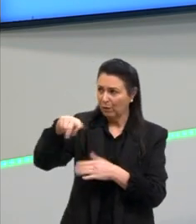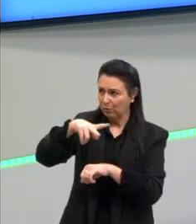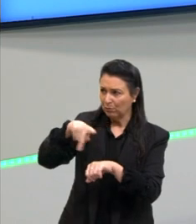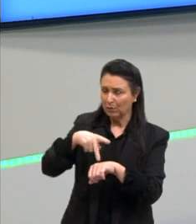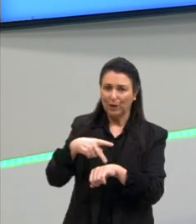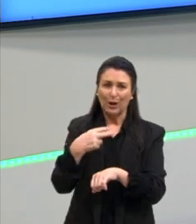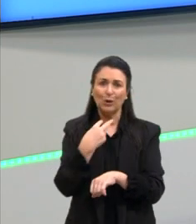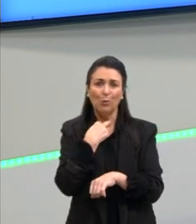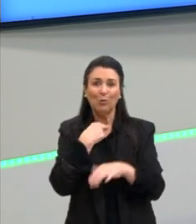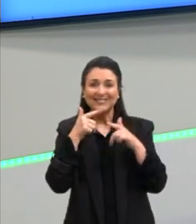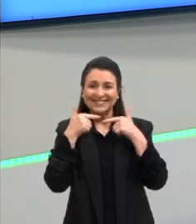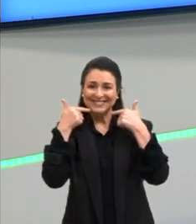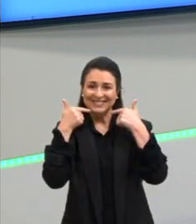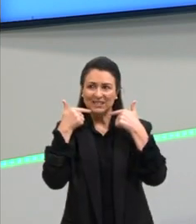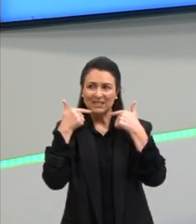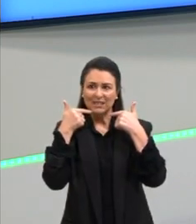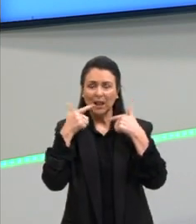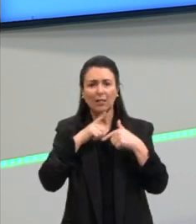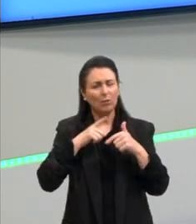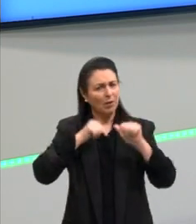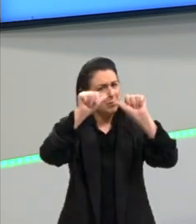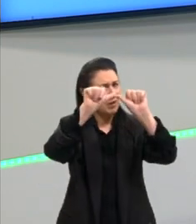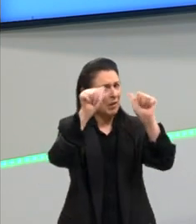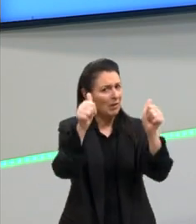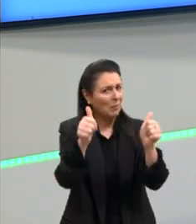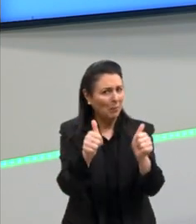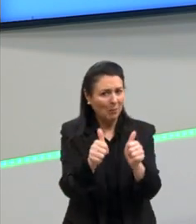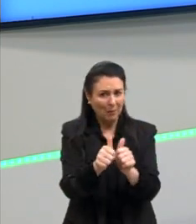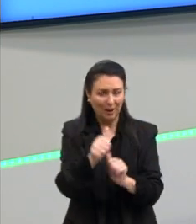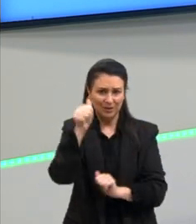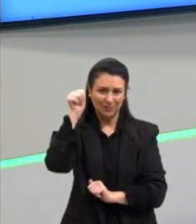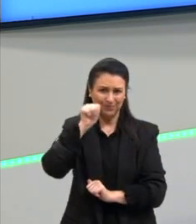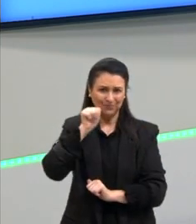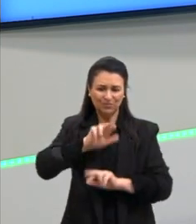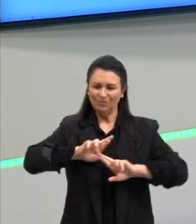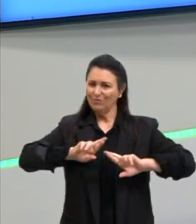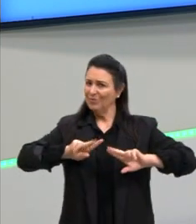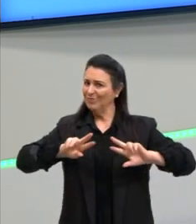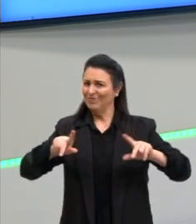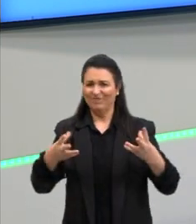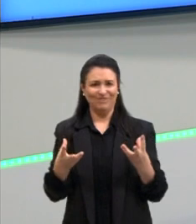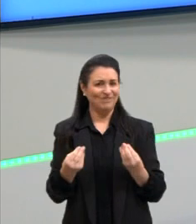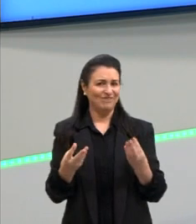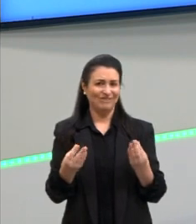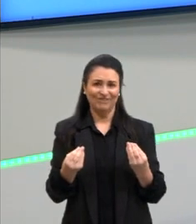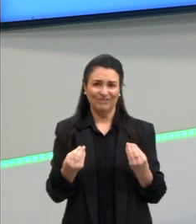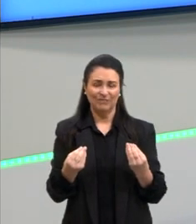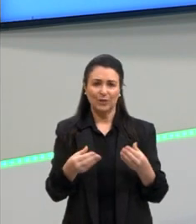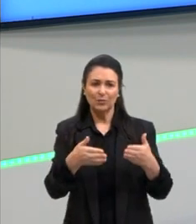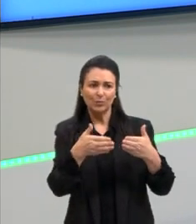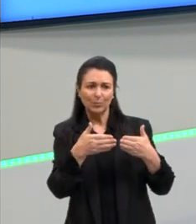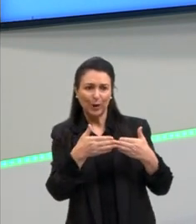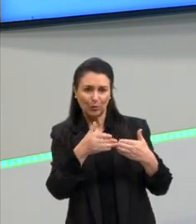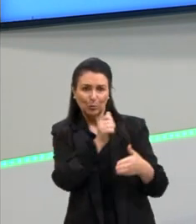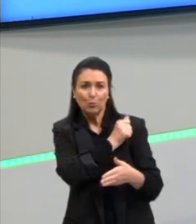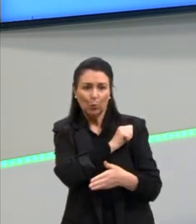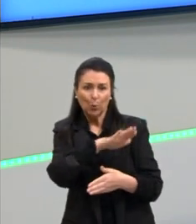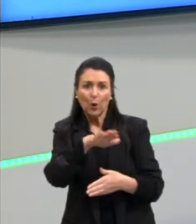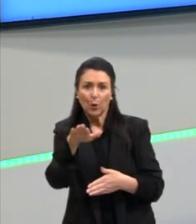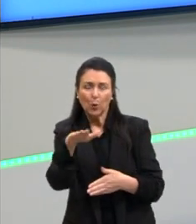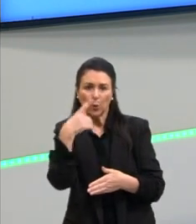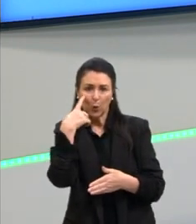pode sorrir muito então a gente tem uma figura feminina muito diferente então quando a gente pede para um aluno lê um